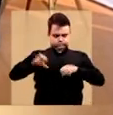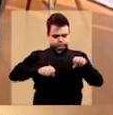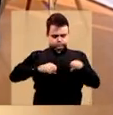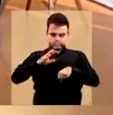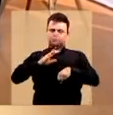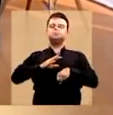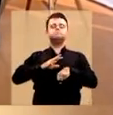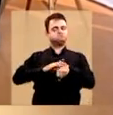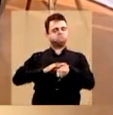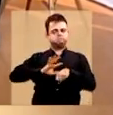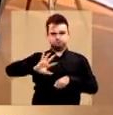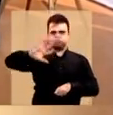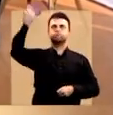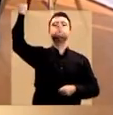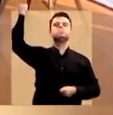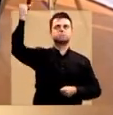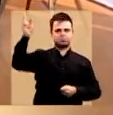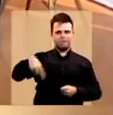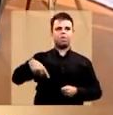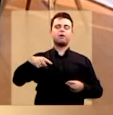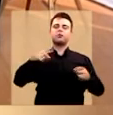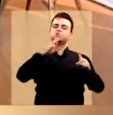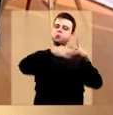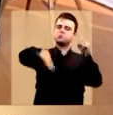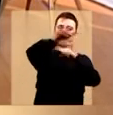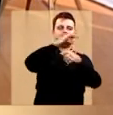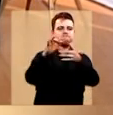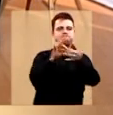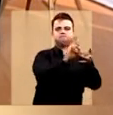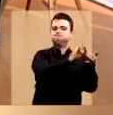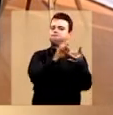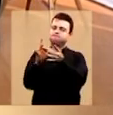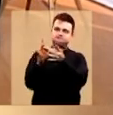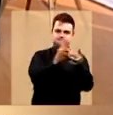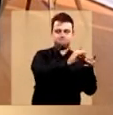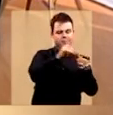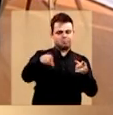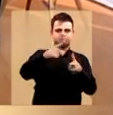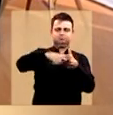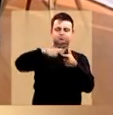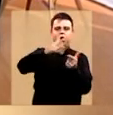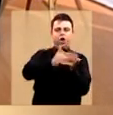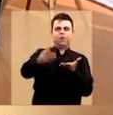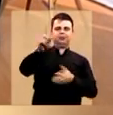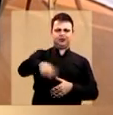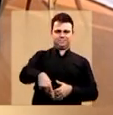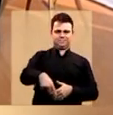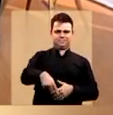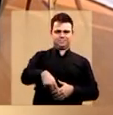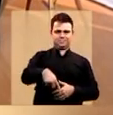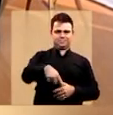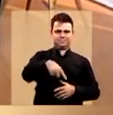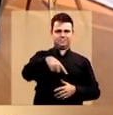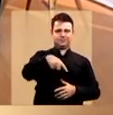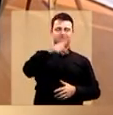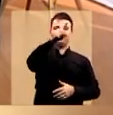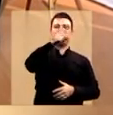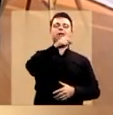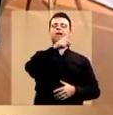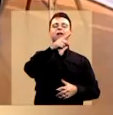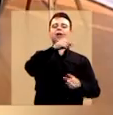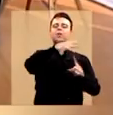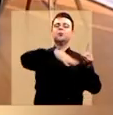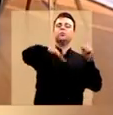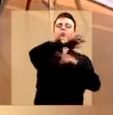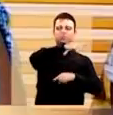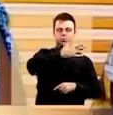de saúde. É problema de saúde ligado ao social. Tudo é social. Então, essa é a raiz. E não é bem tratado também pela rede pública? Bem tratado.